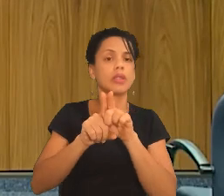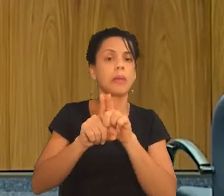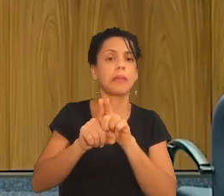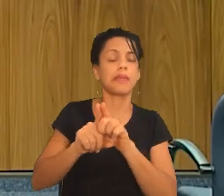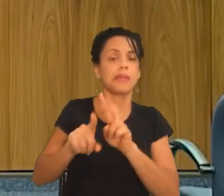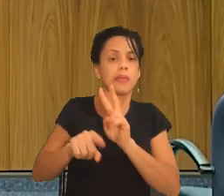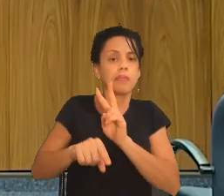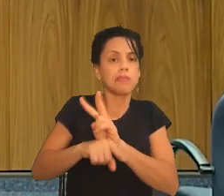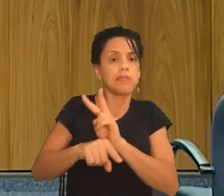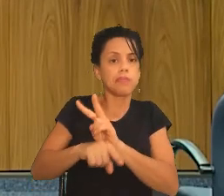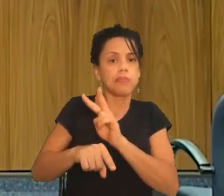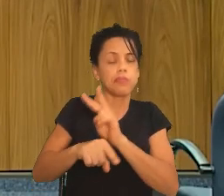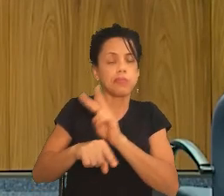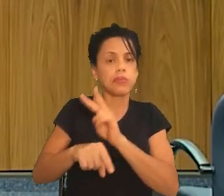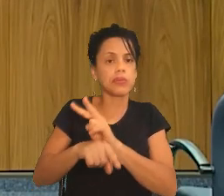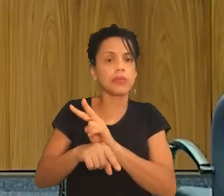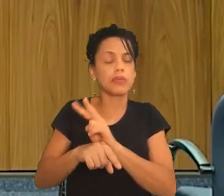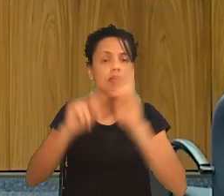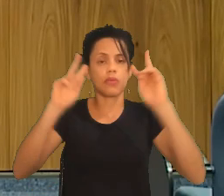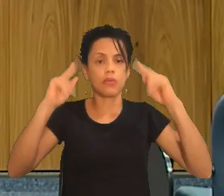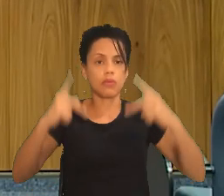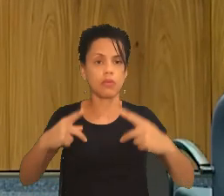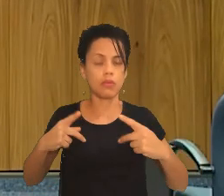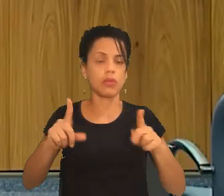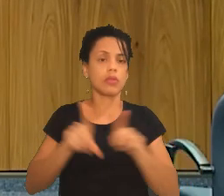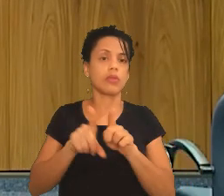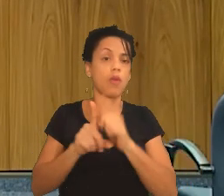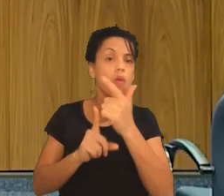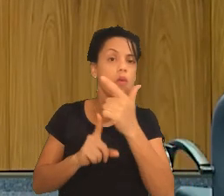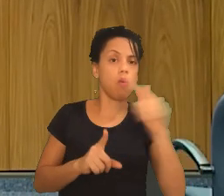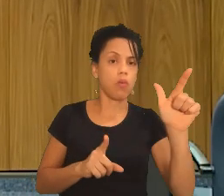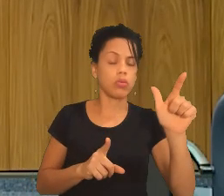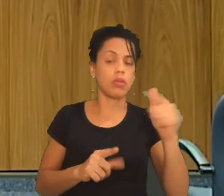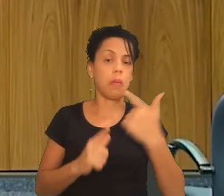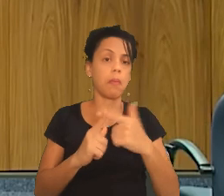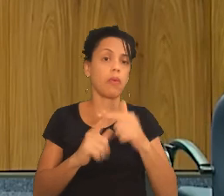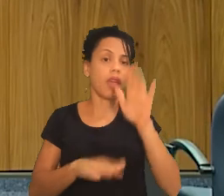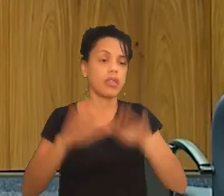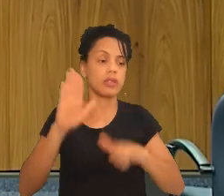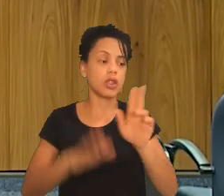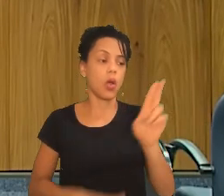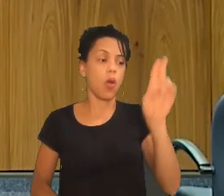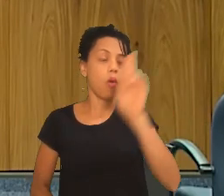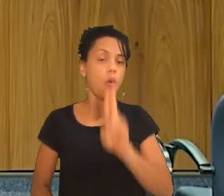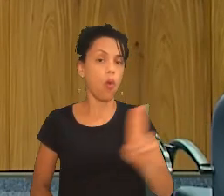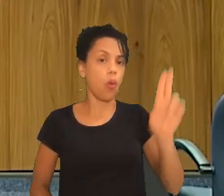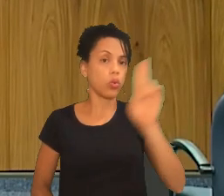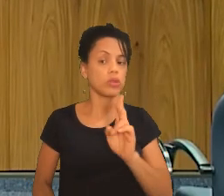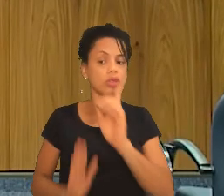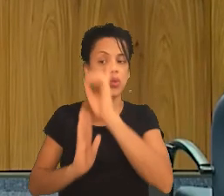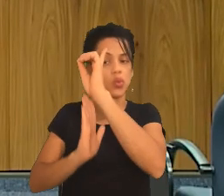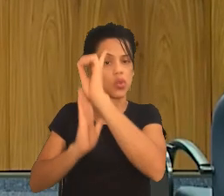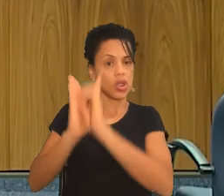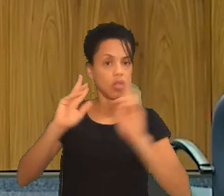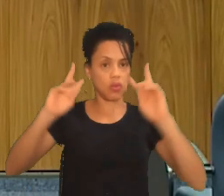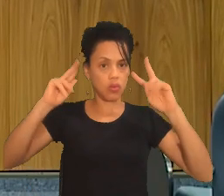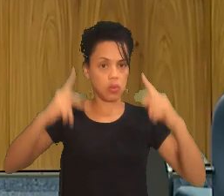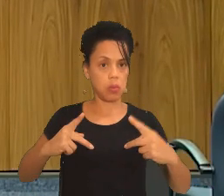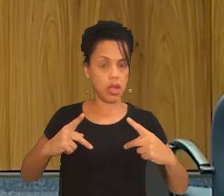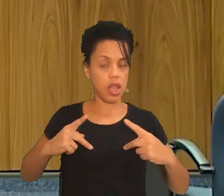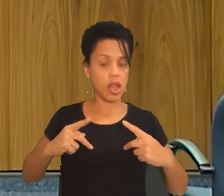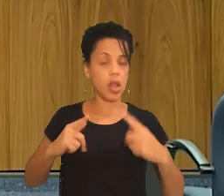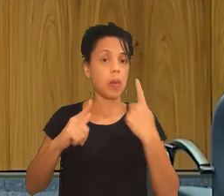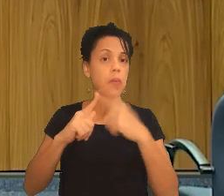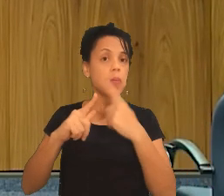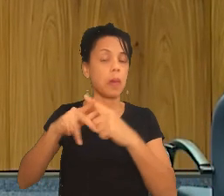de outros. Porque muitas vezes se usa um direito humano para excluir o direito do outro, dizer, não, meu direito humano vale